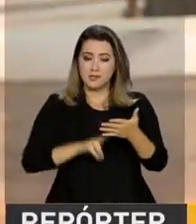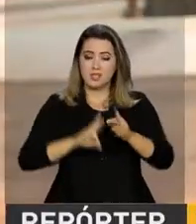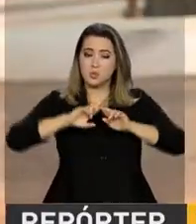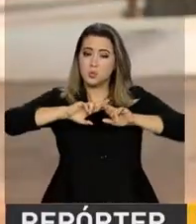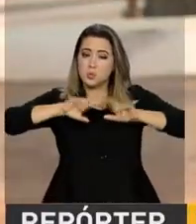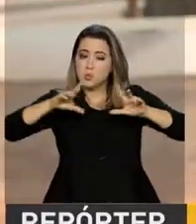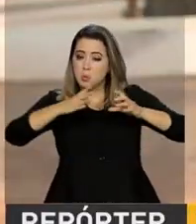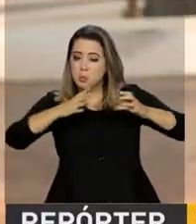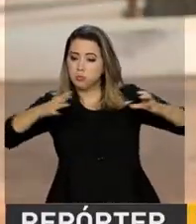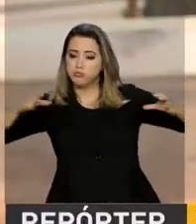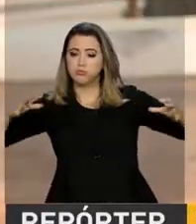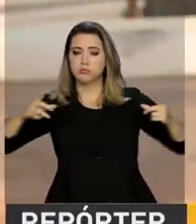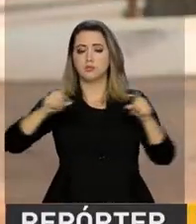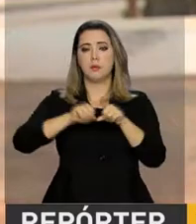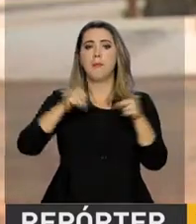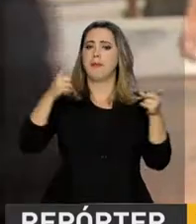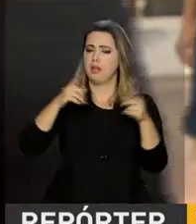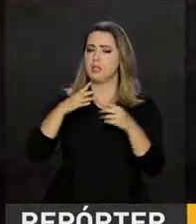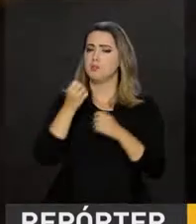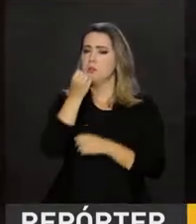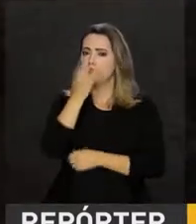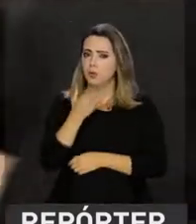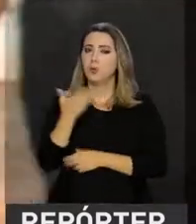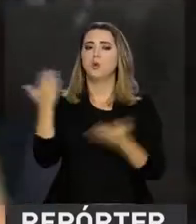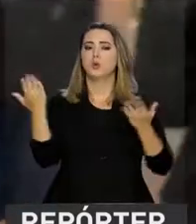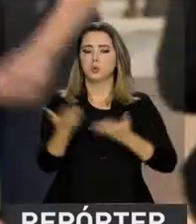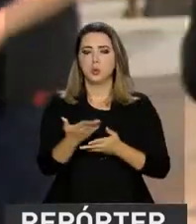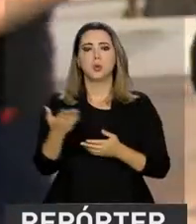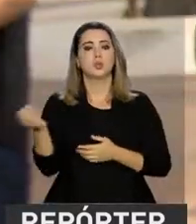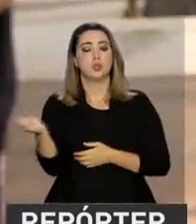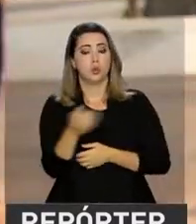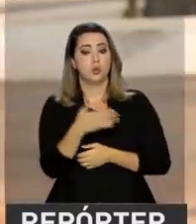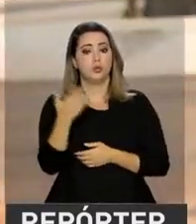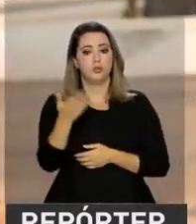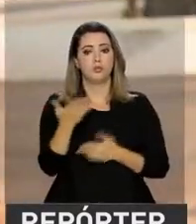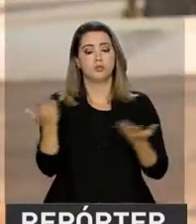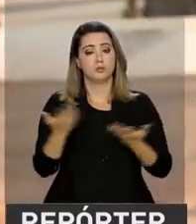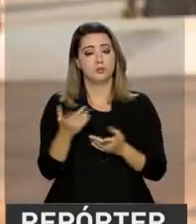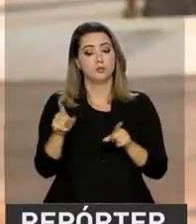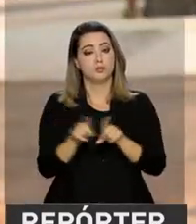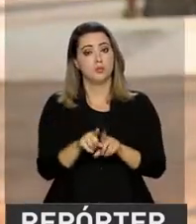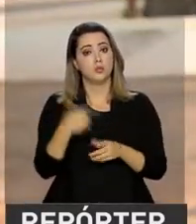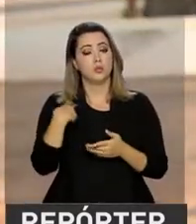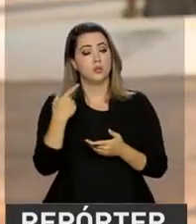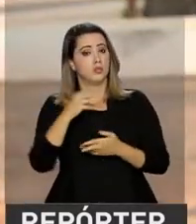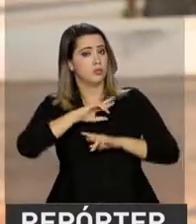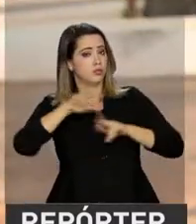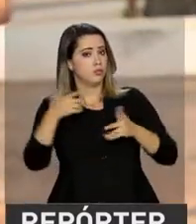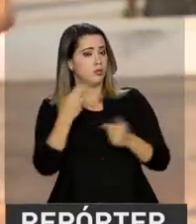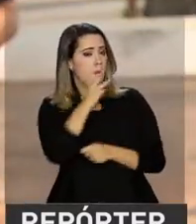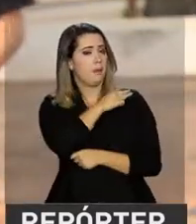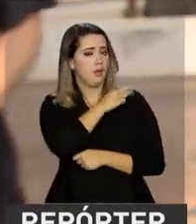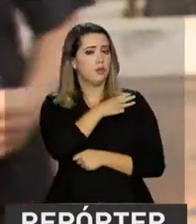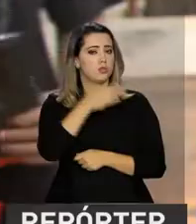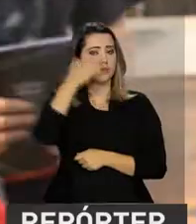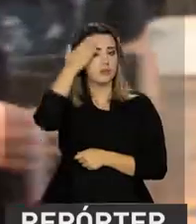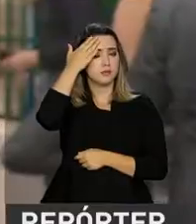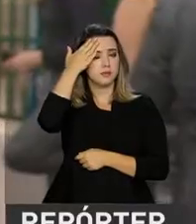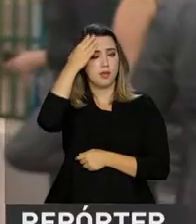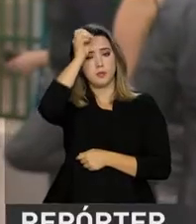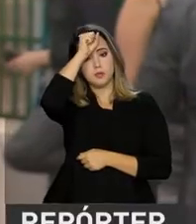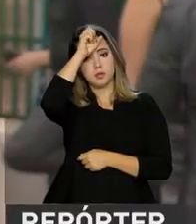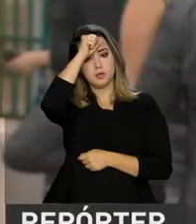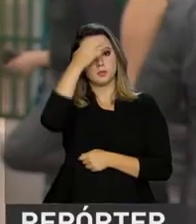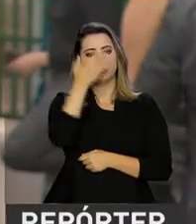eu achei tranquilo. Foi assim, temas bem da atualidade mesmo e coisas que no ensino médio você acaba aprendendo.